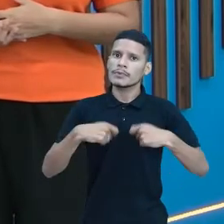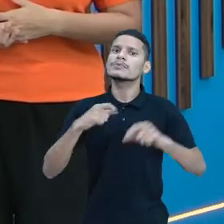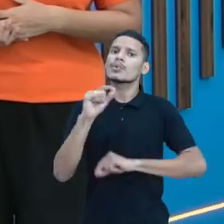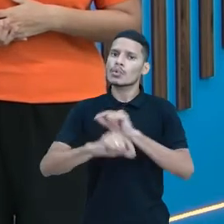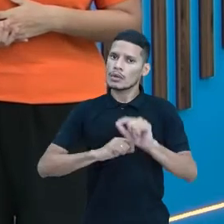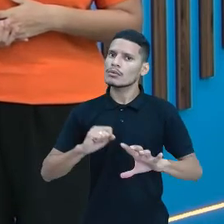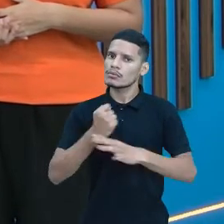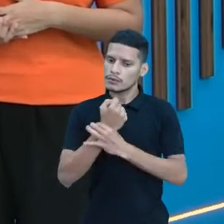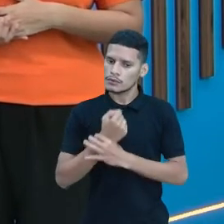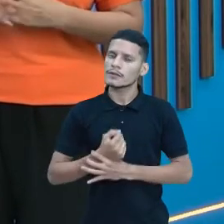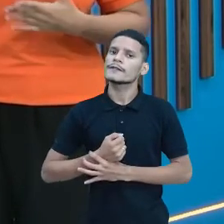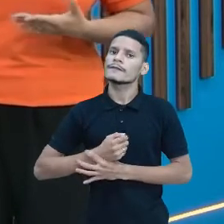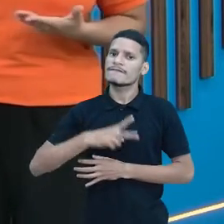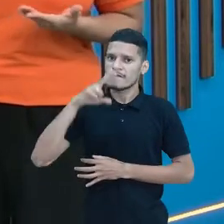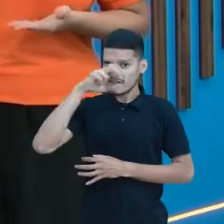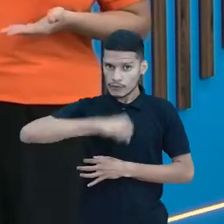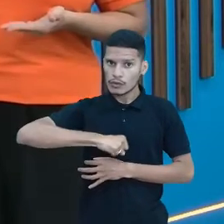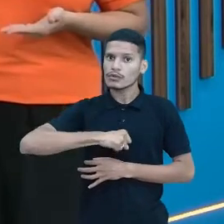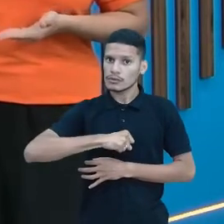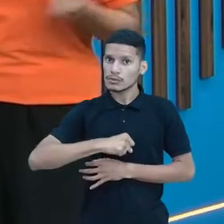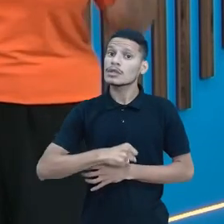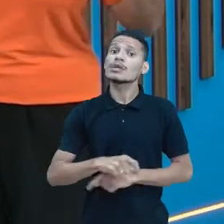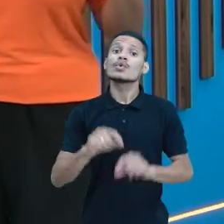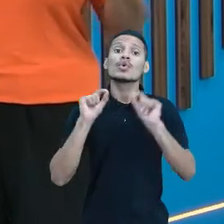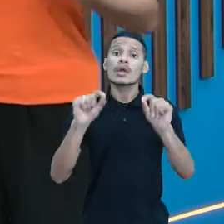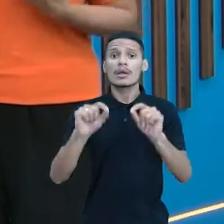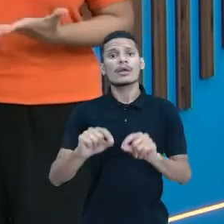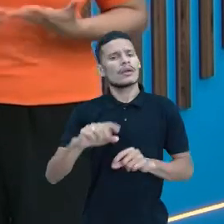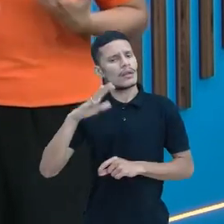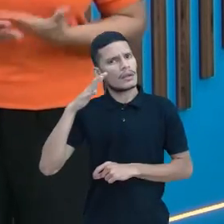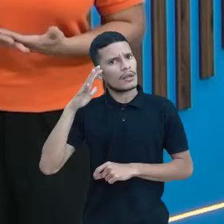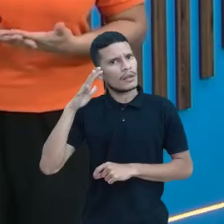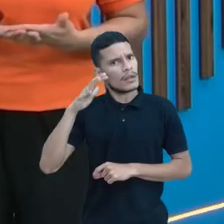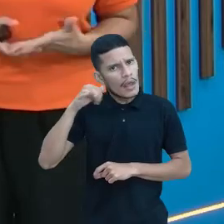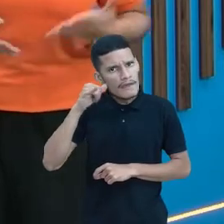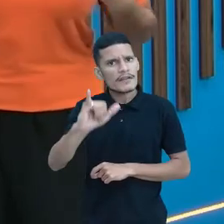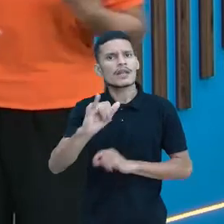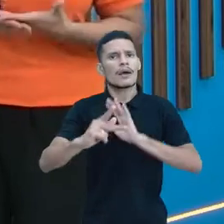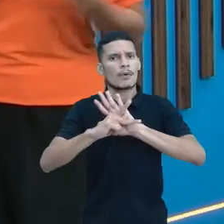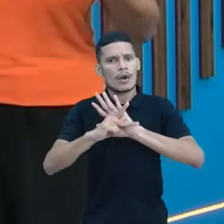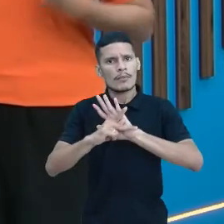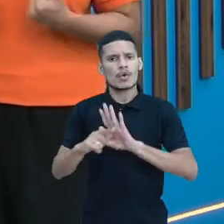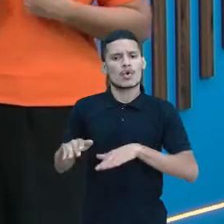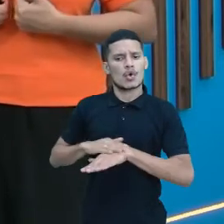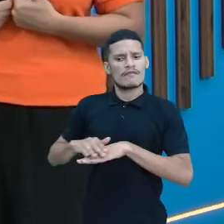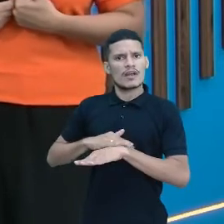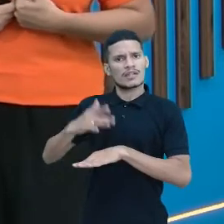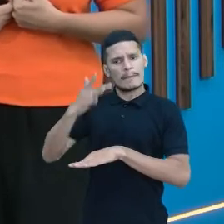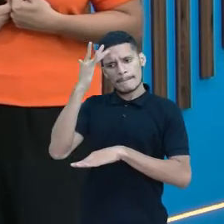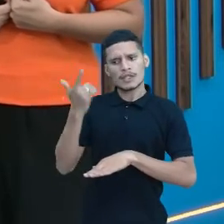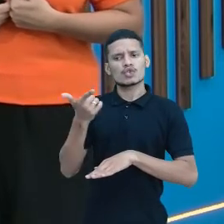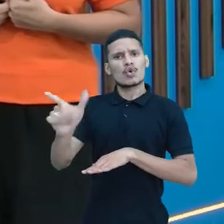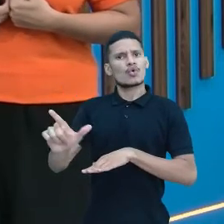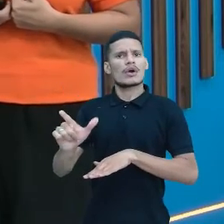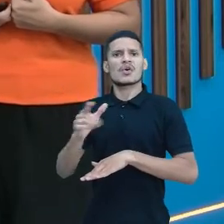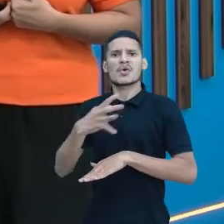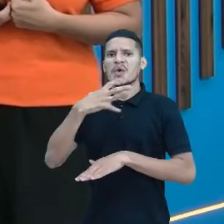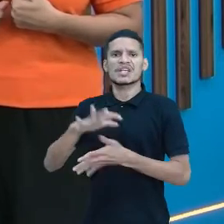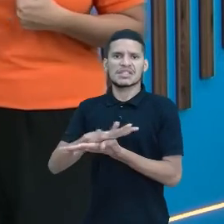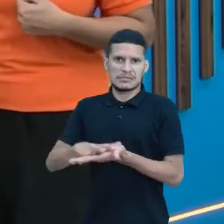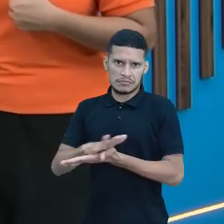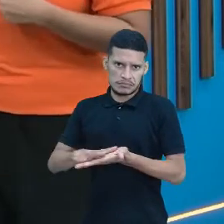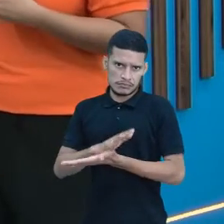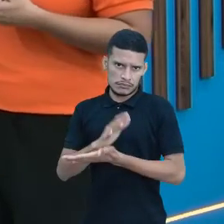mecanismos de segurança, e sendo um deles, evitar essas conversas privadas com pessoas que a gente não conhece pessoalmente, tá?